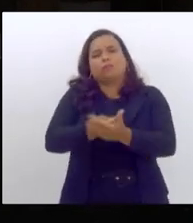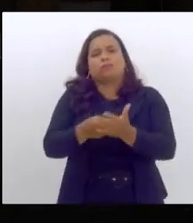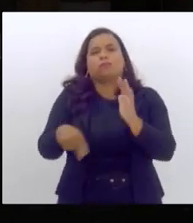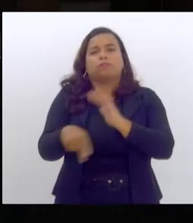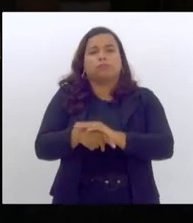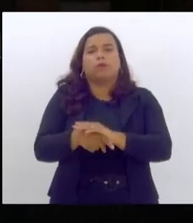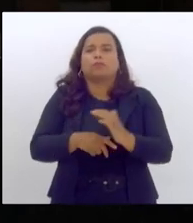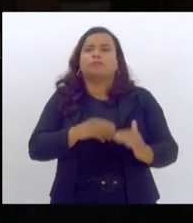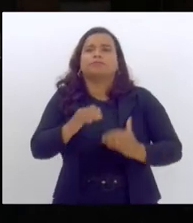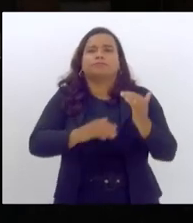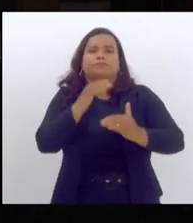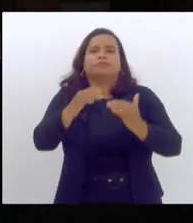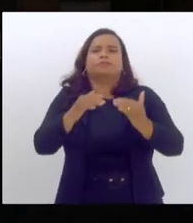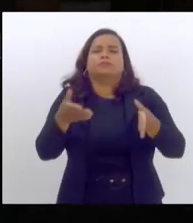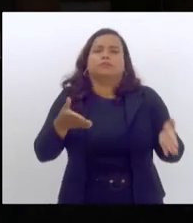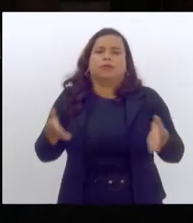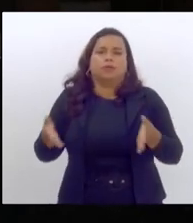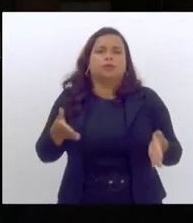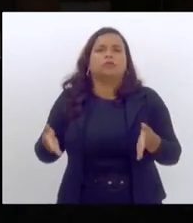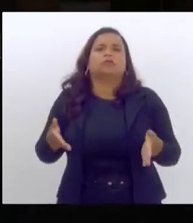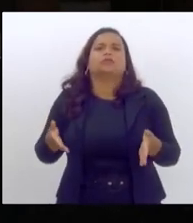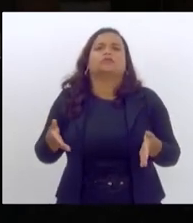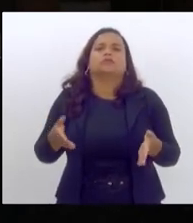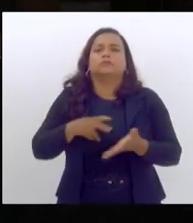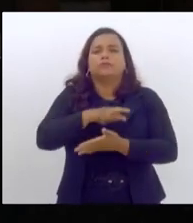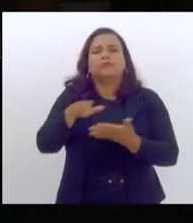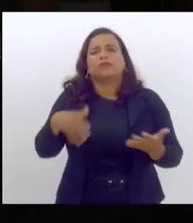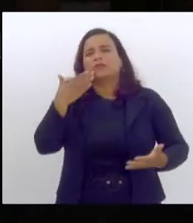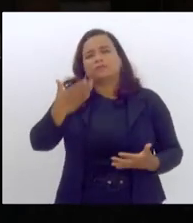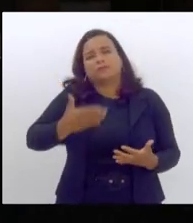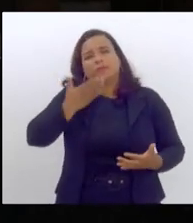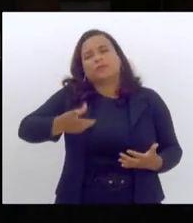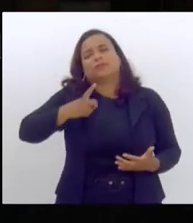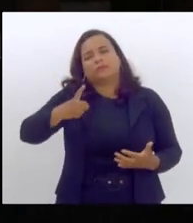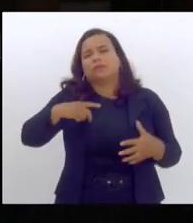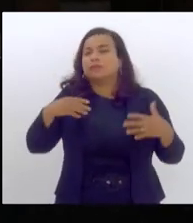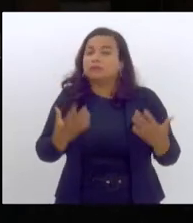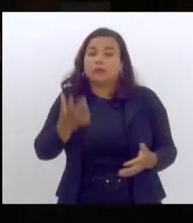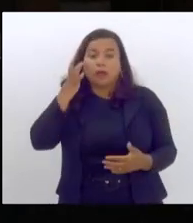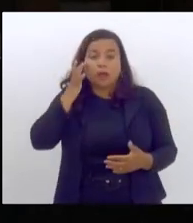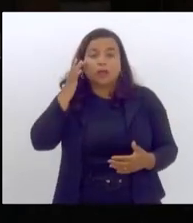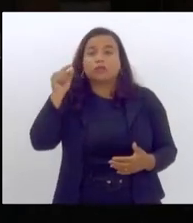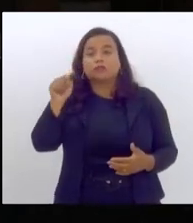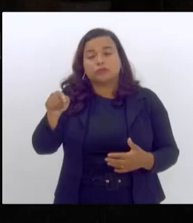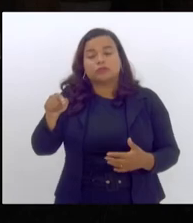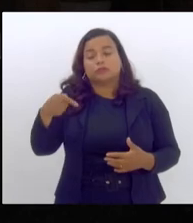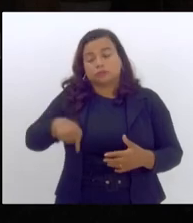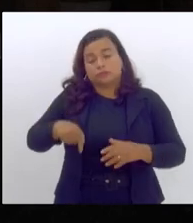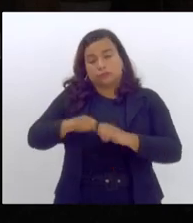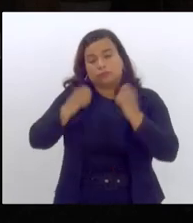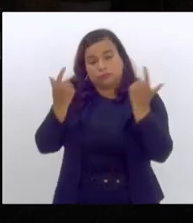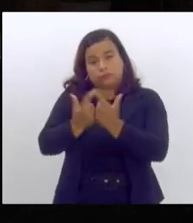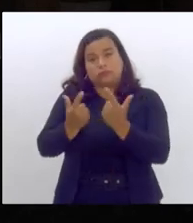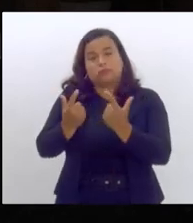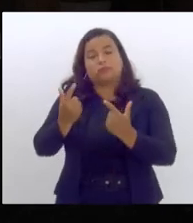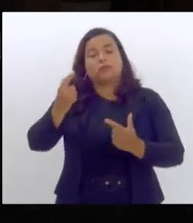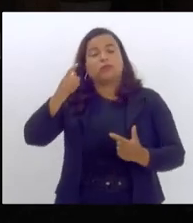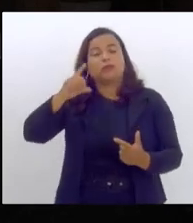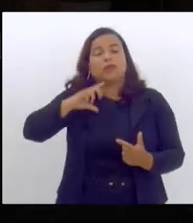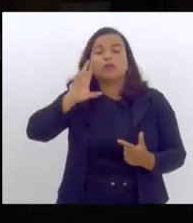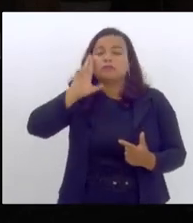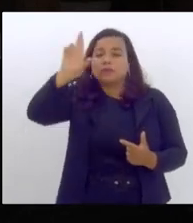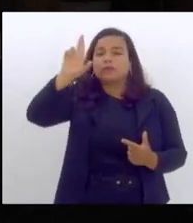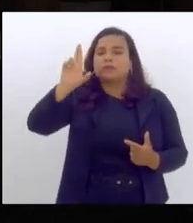das progressões funcionais, dentre outras demandas. Então, acho que essa casa tem total responsabilidade